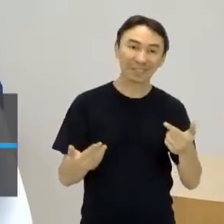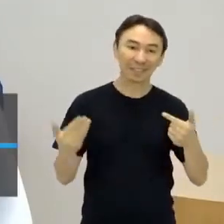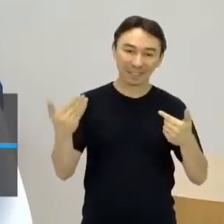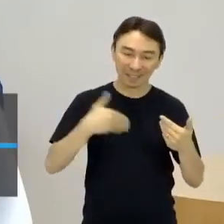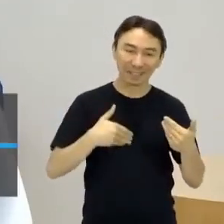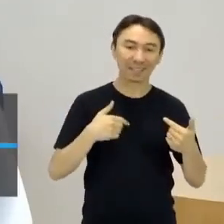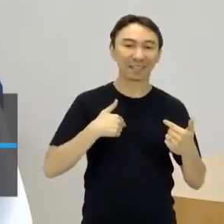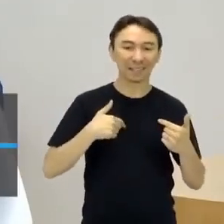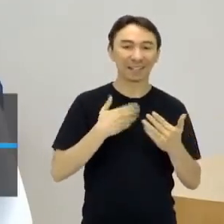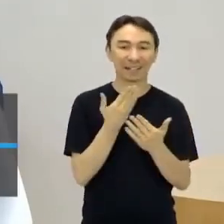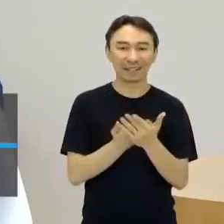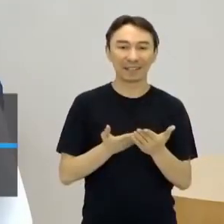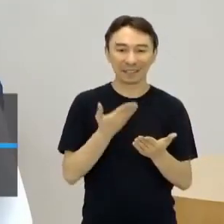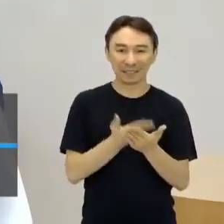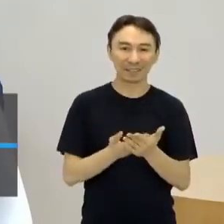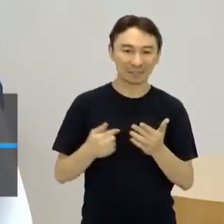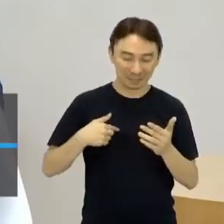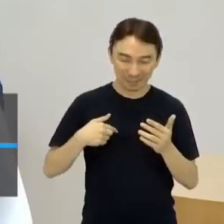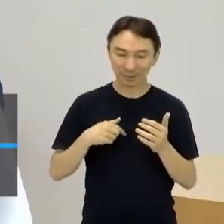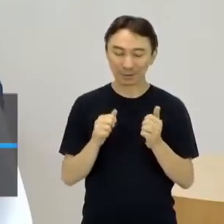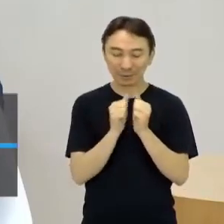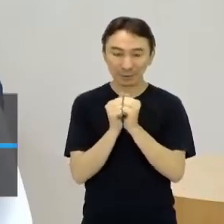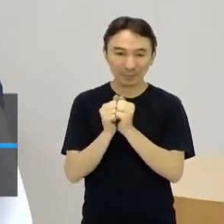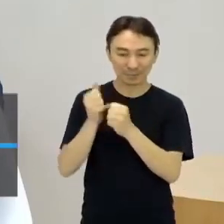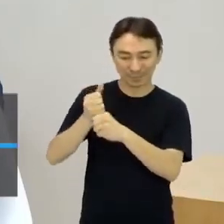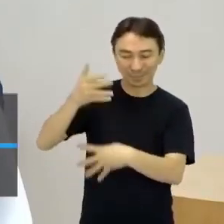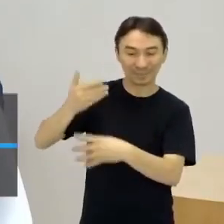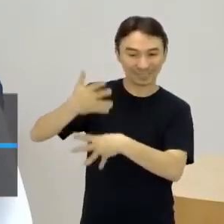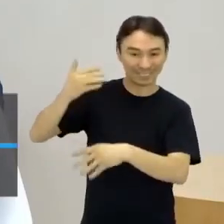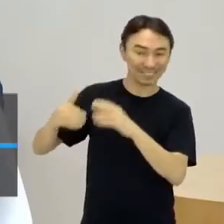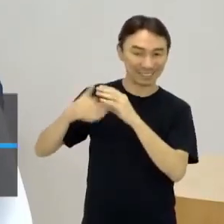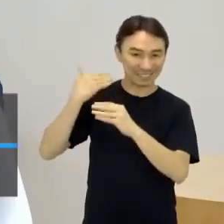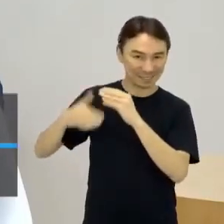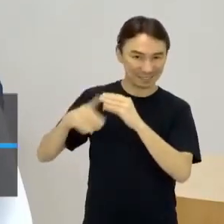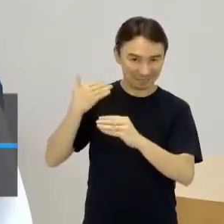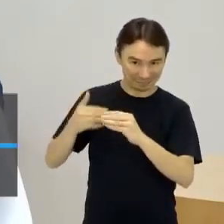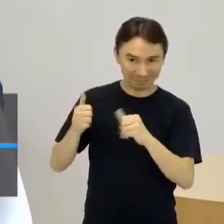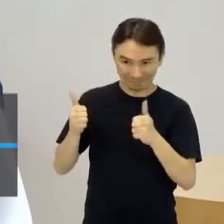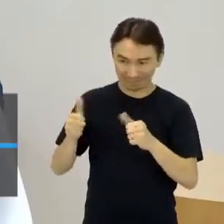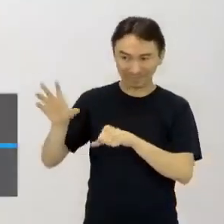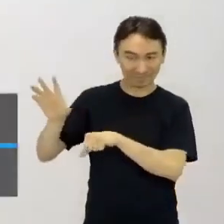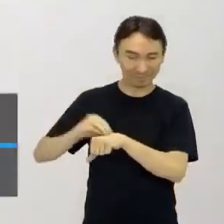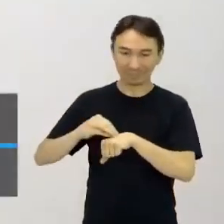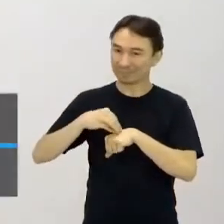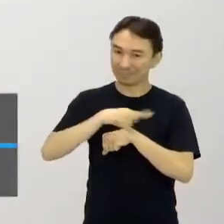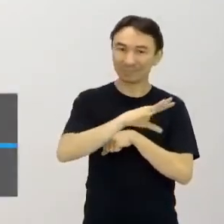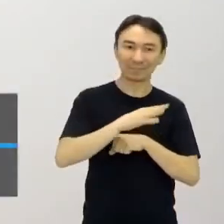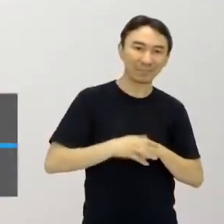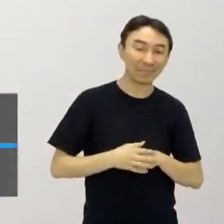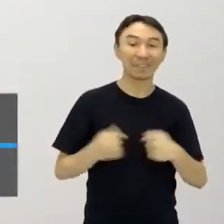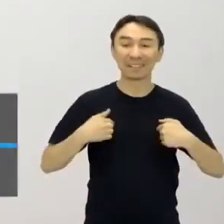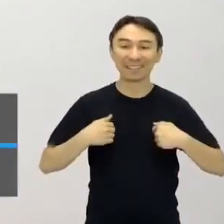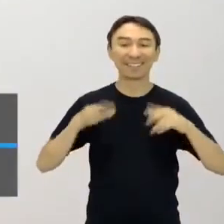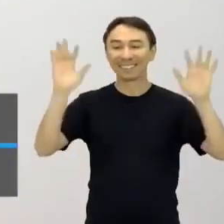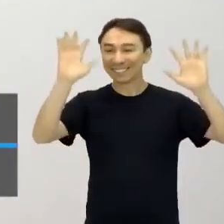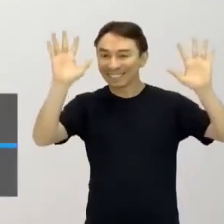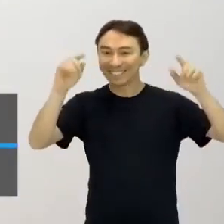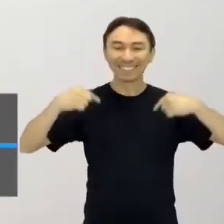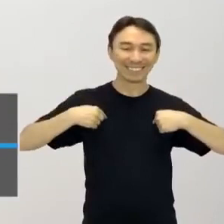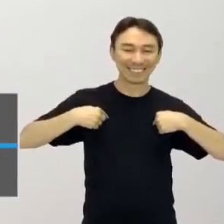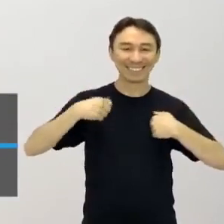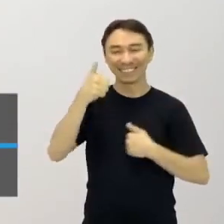aqui com vocês pelo chat acompanhando. Manda a resposta de vocês aqui que eu conto tudo para ele, tá bom? Aí o Helder tá aí também. Tudo